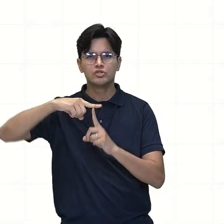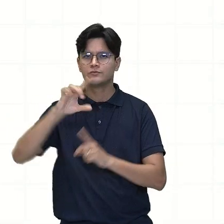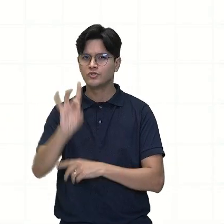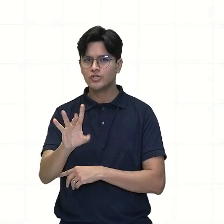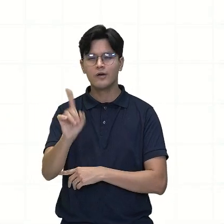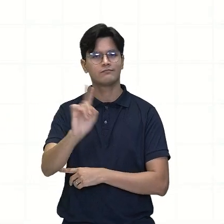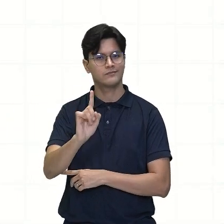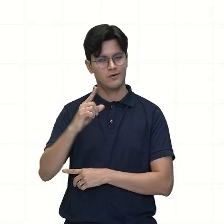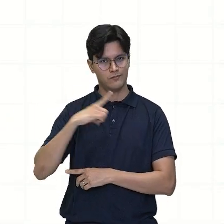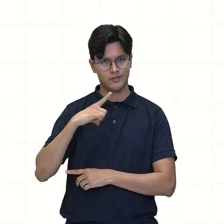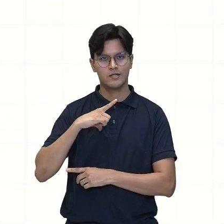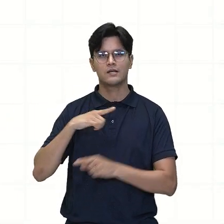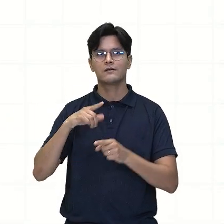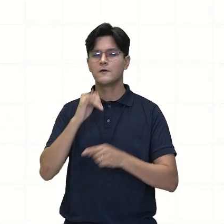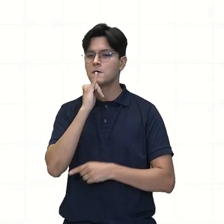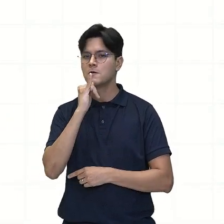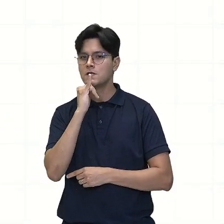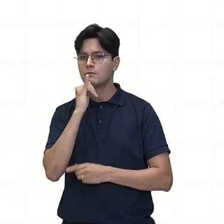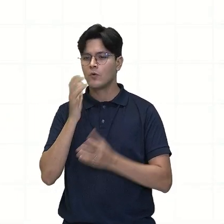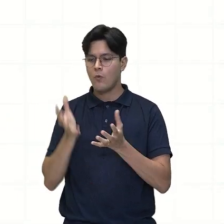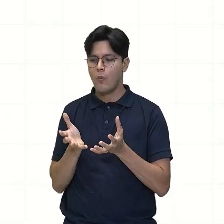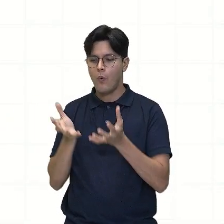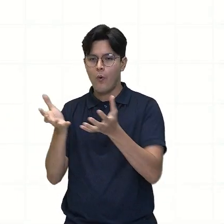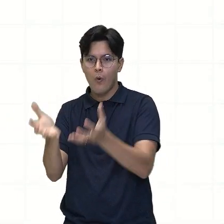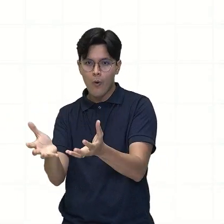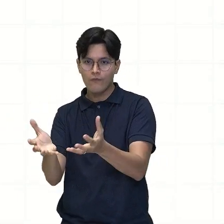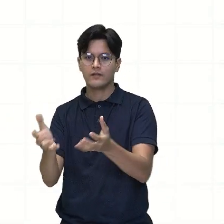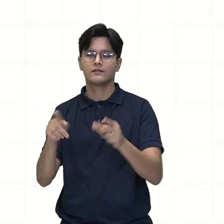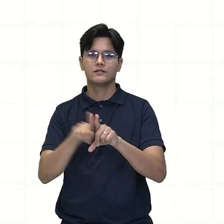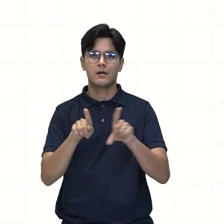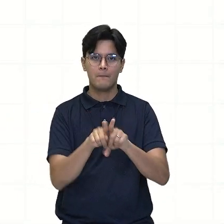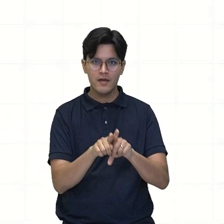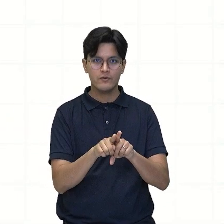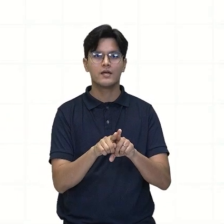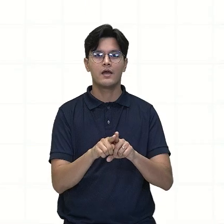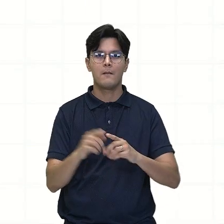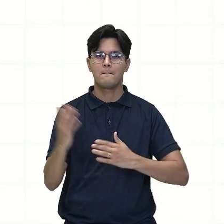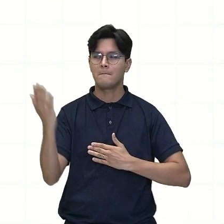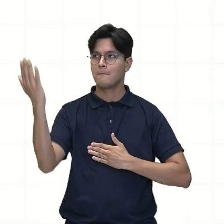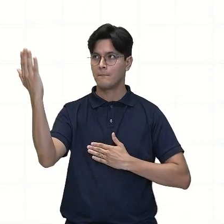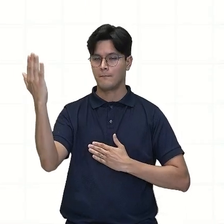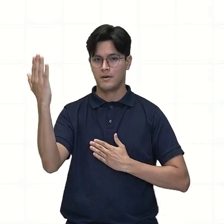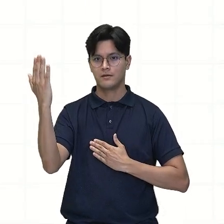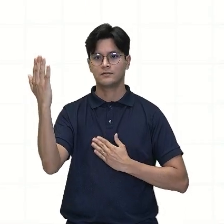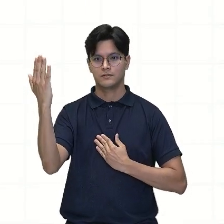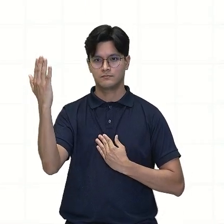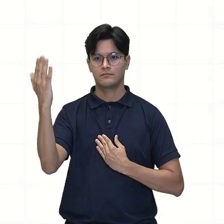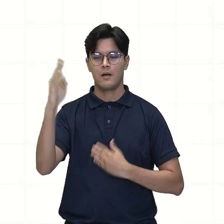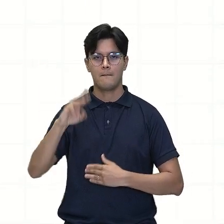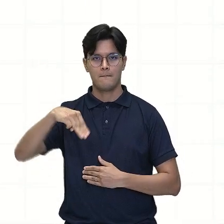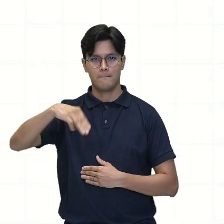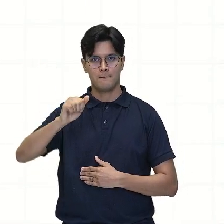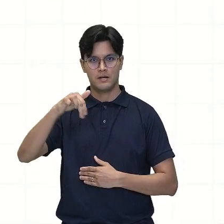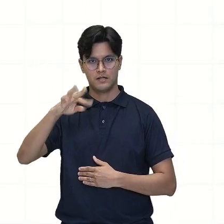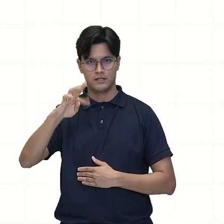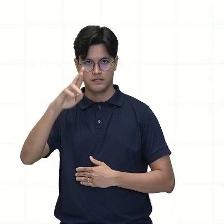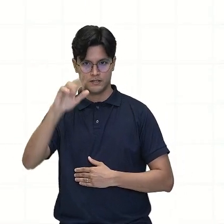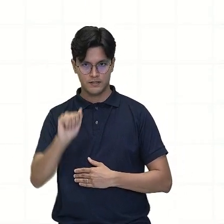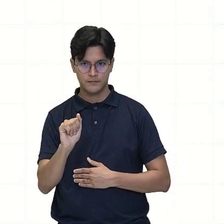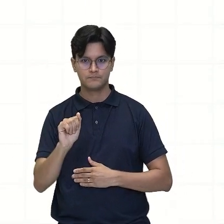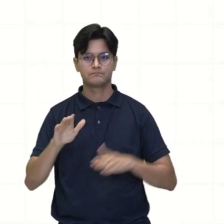oferendas, buscando a ascensão espiritual. E aqui nós temos uma coisa bem